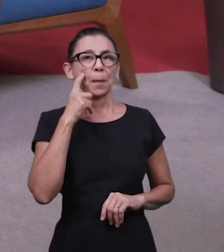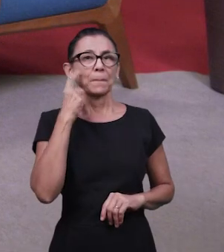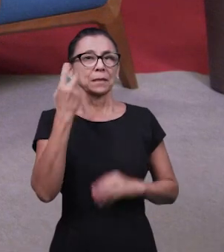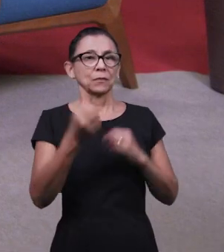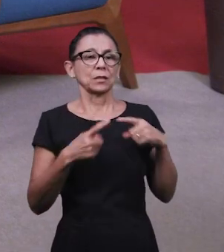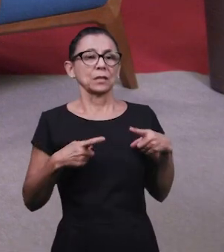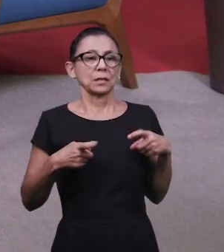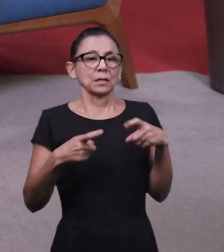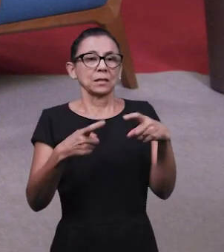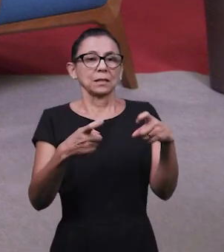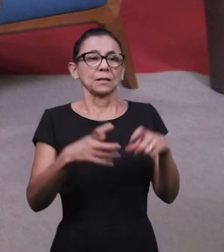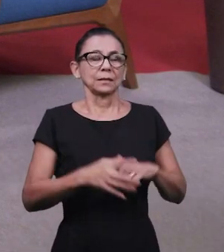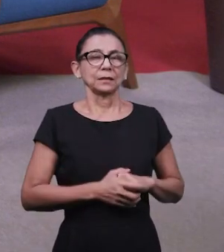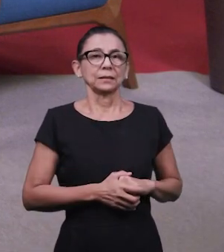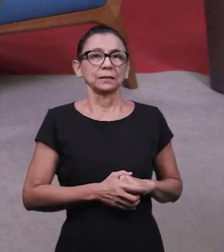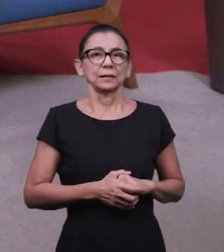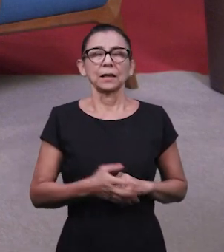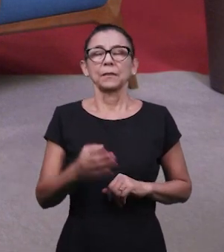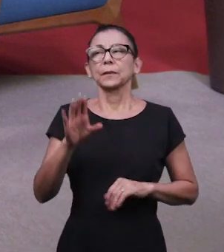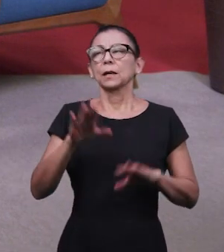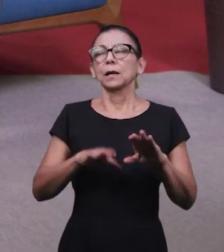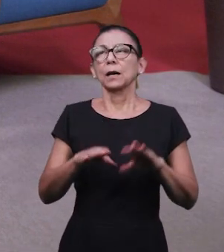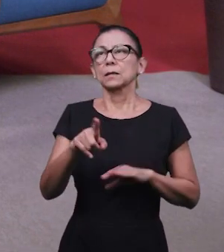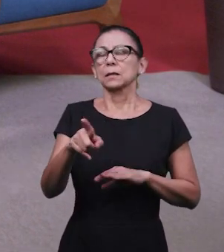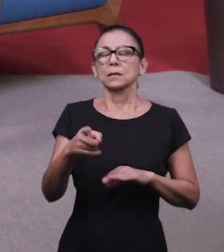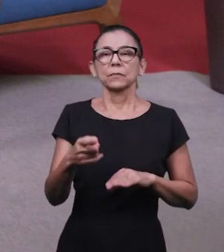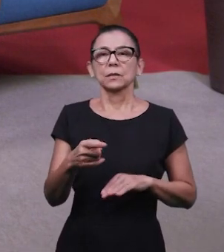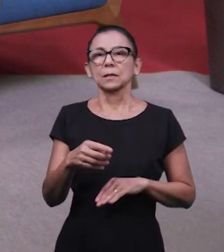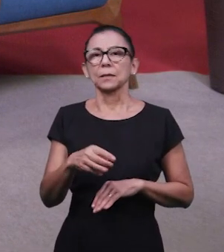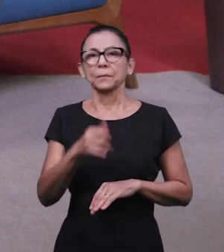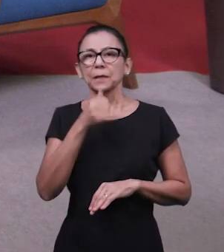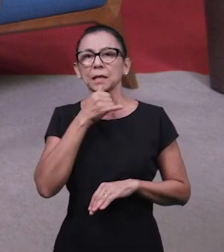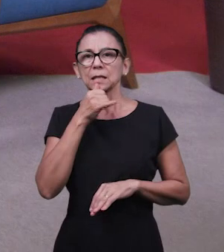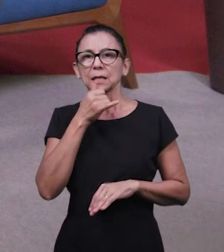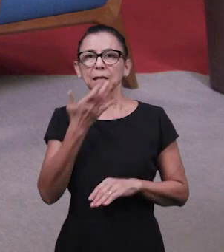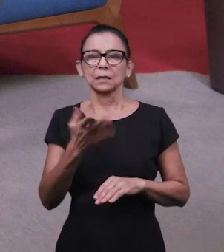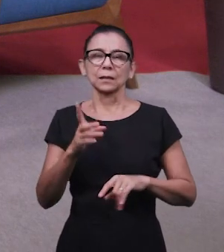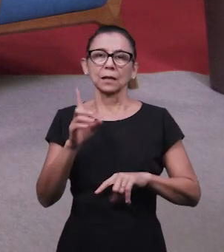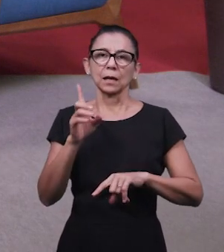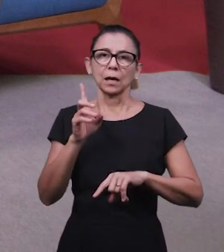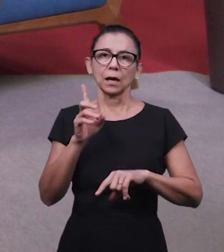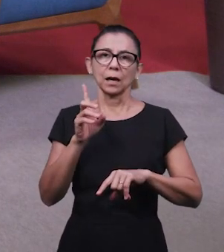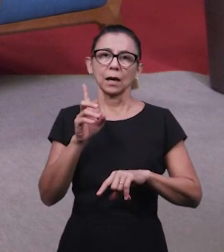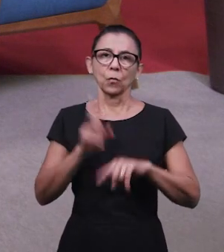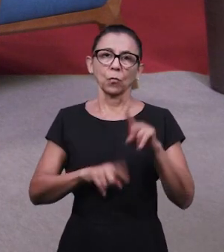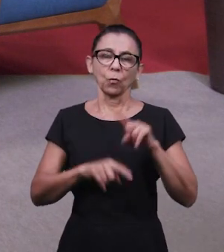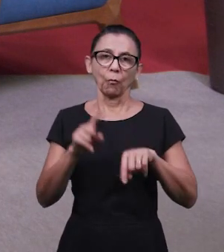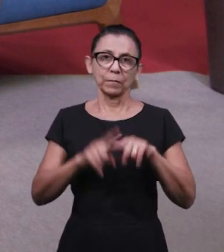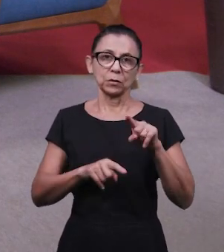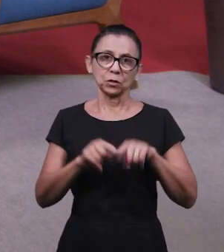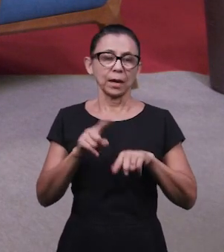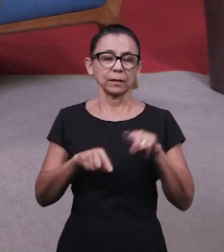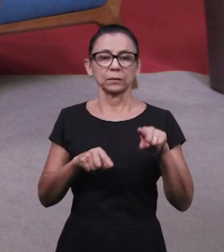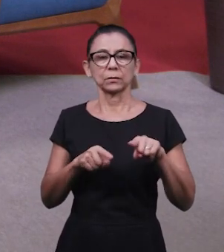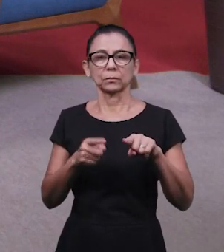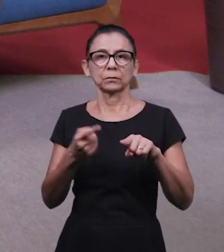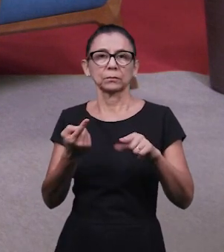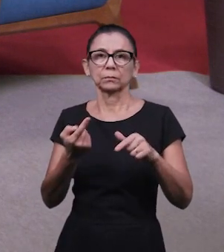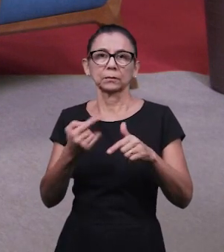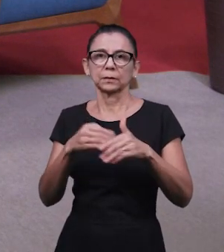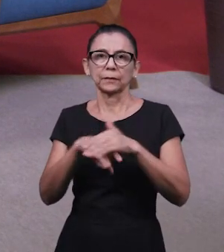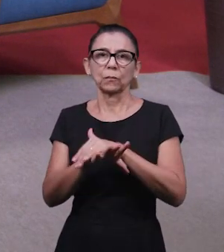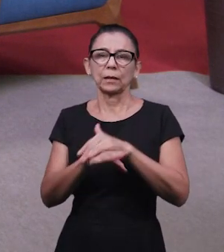quem simplesmente está com a espada, como se diz. Às vezes até as pessoas estão com a espada na bainha, enfrentar o adversário com a espada na bainha,